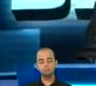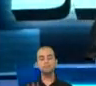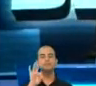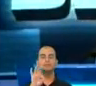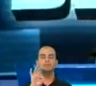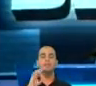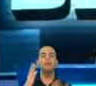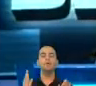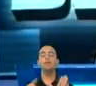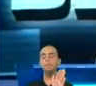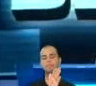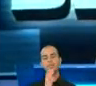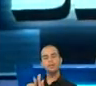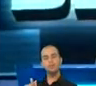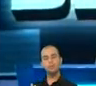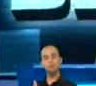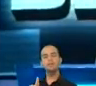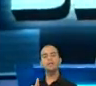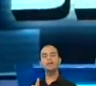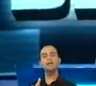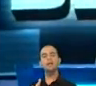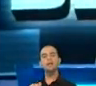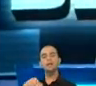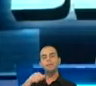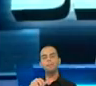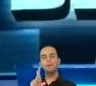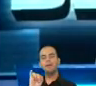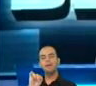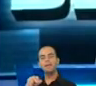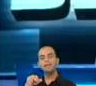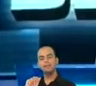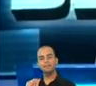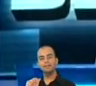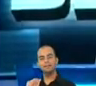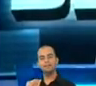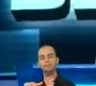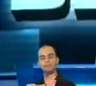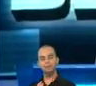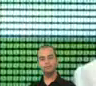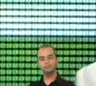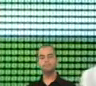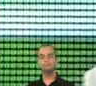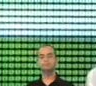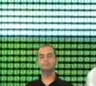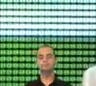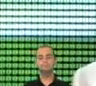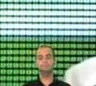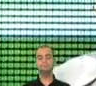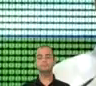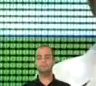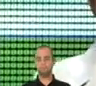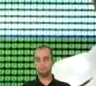ainda pela ordem estabelecida em sorteio, quem pergunta é a candidata Marina Silva. Por favor.